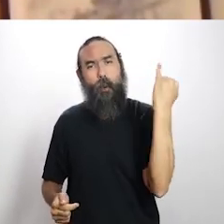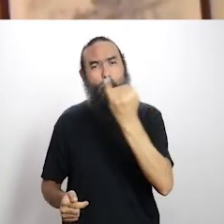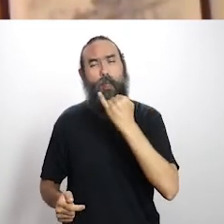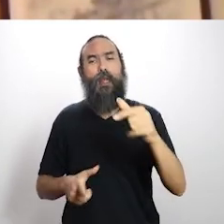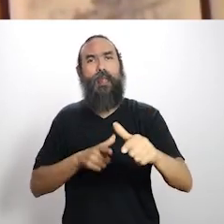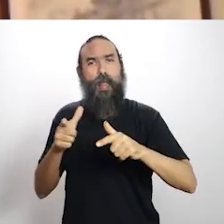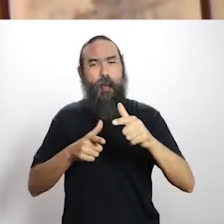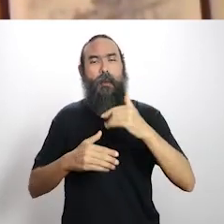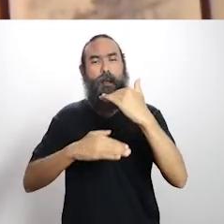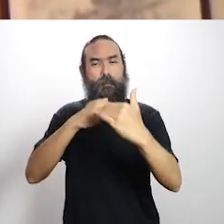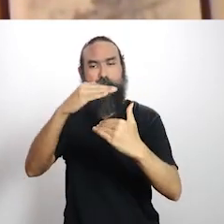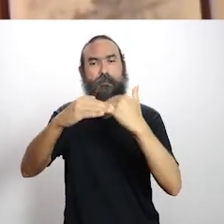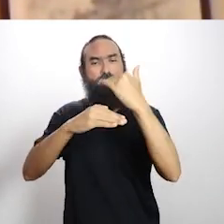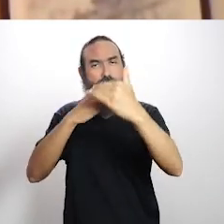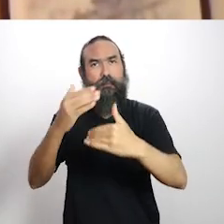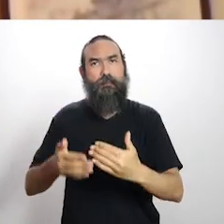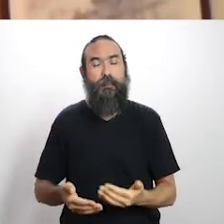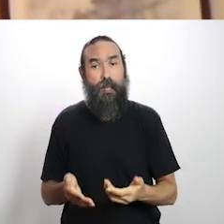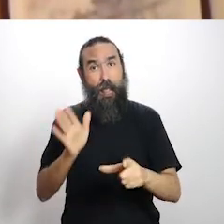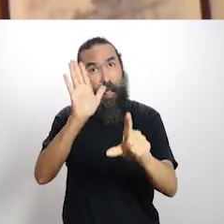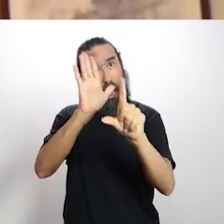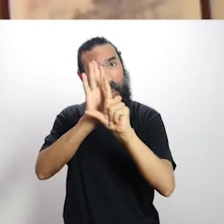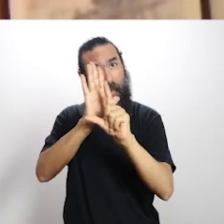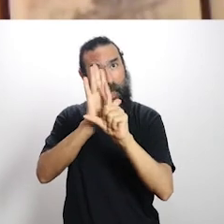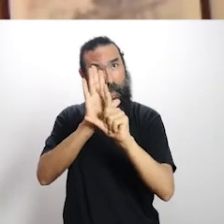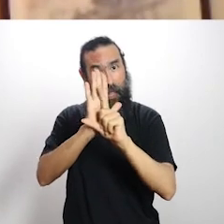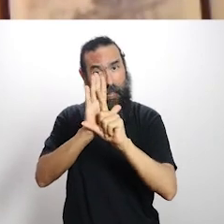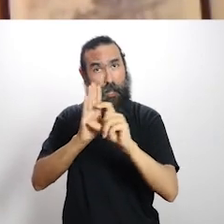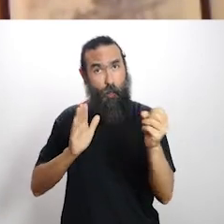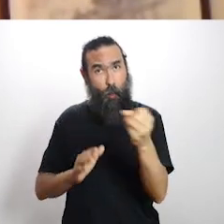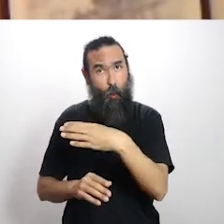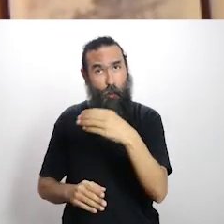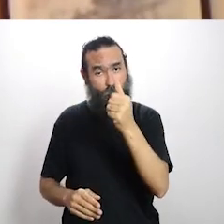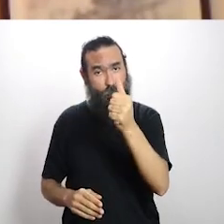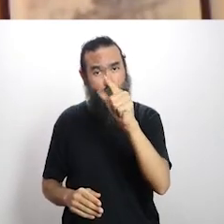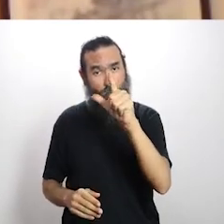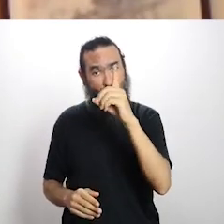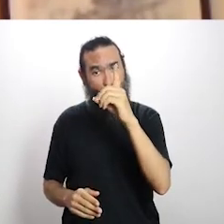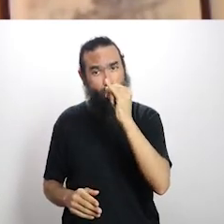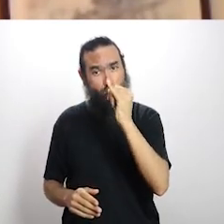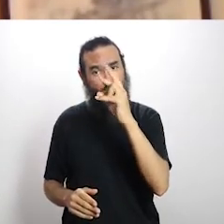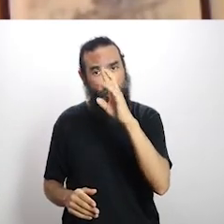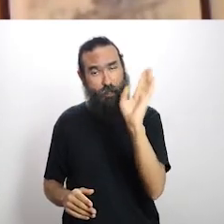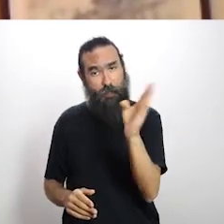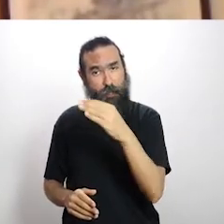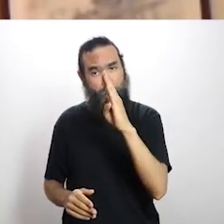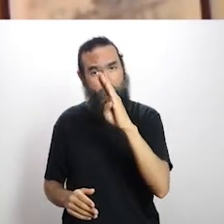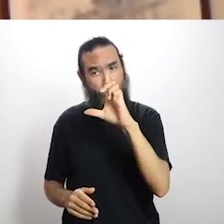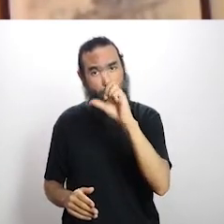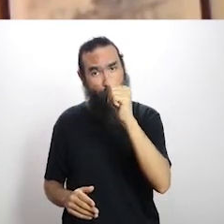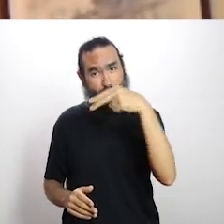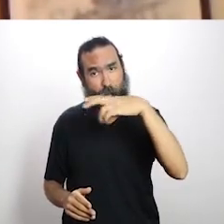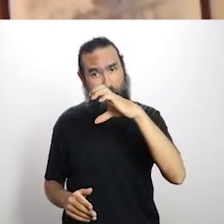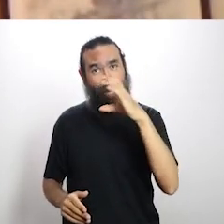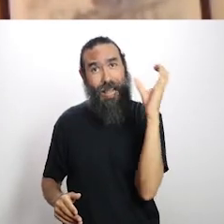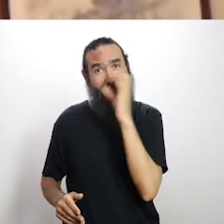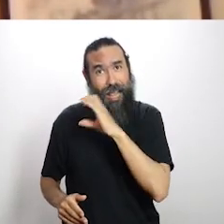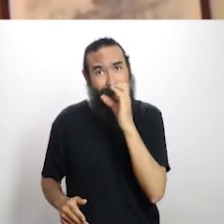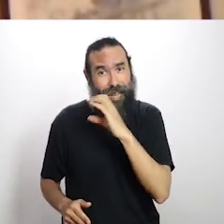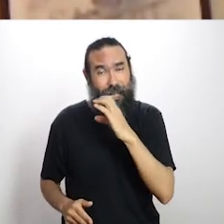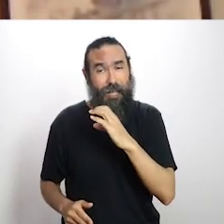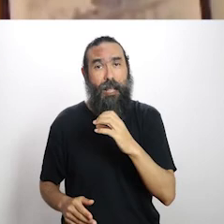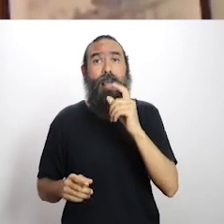vocês e ela tem mecanismos pra pra atender se conseguiu num quadro